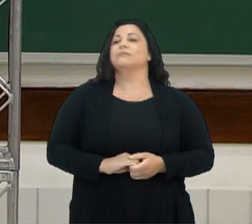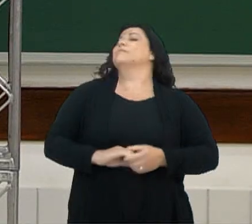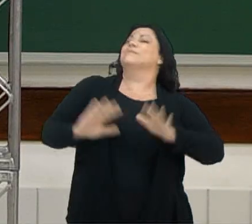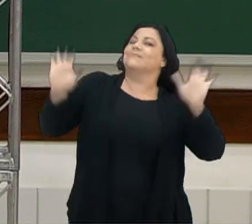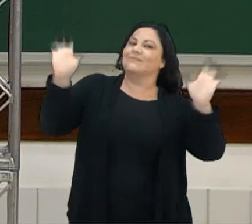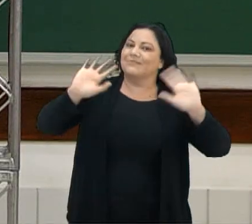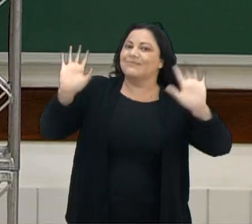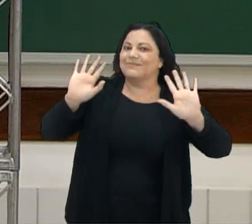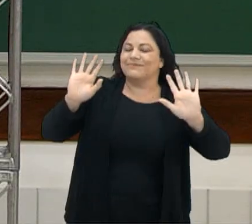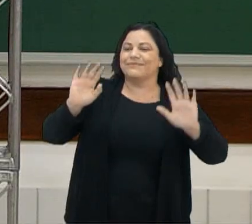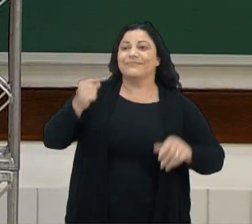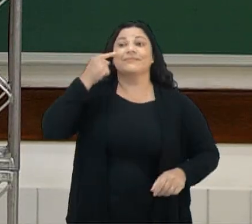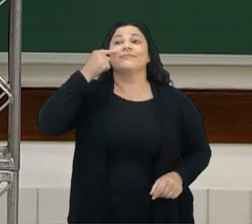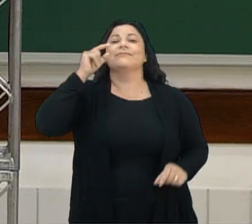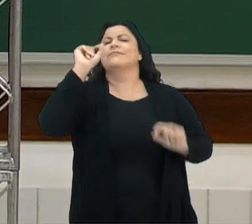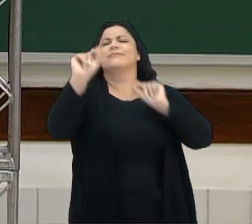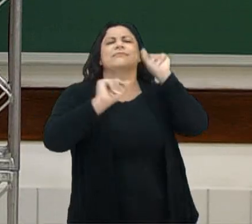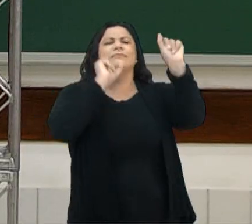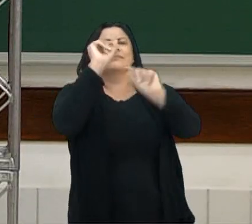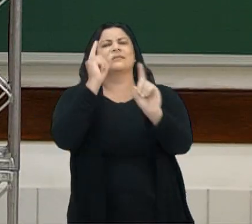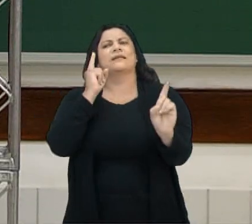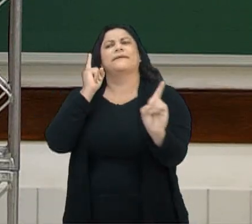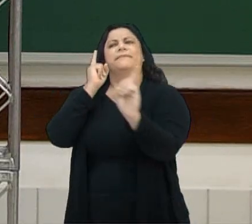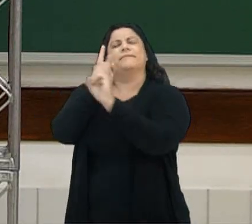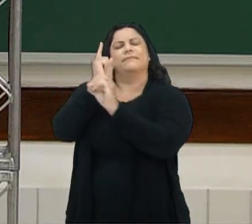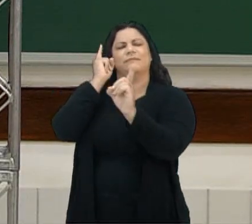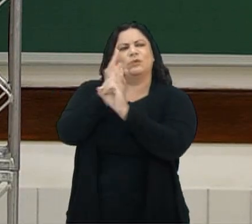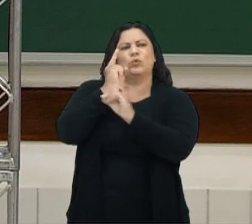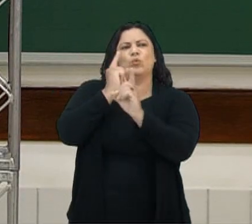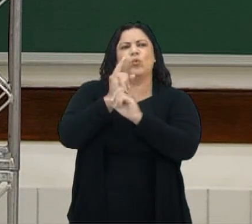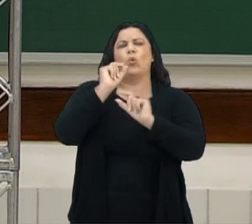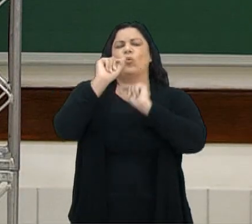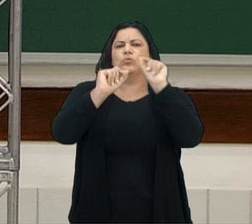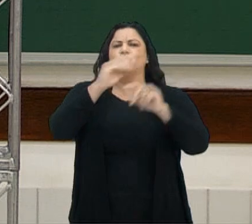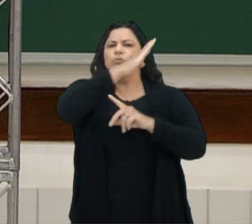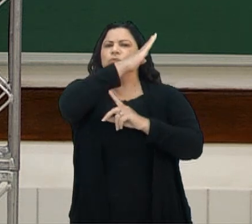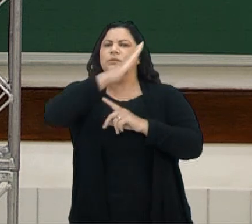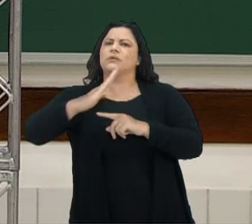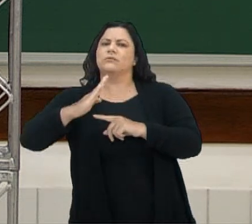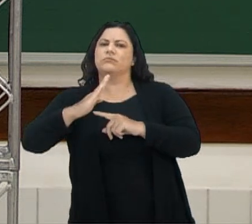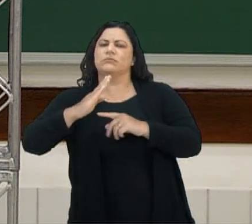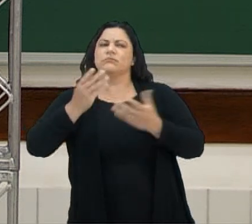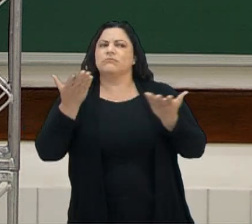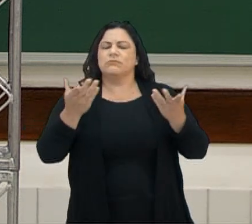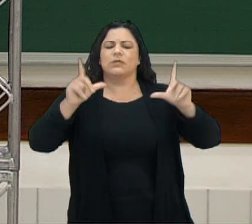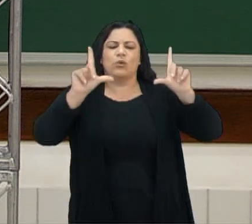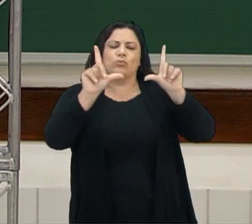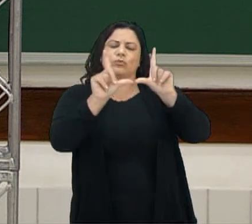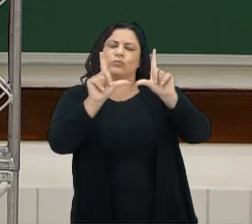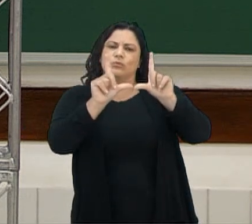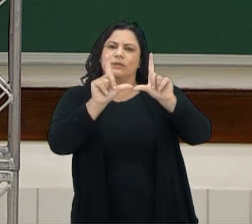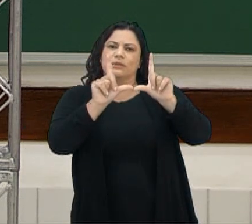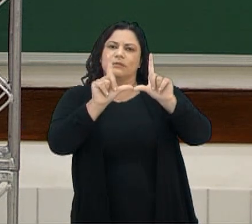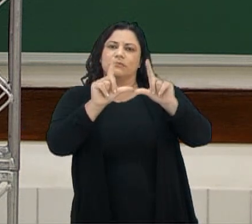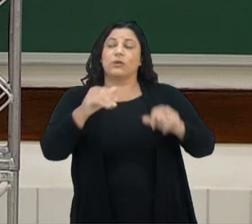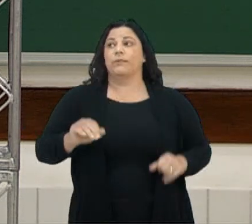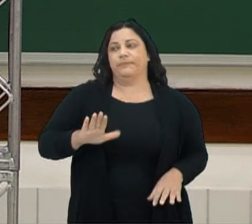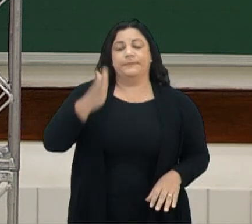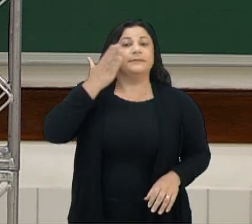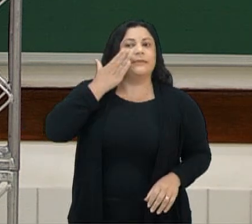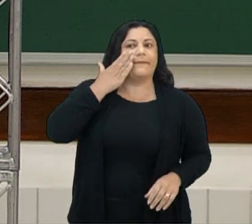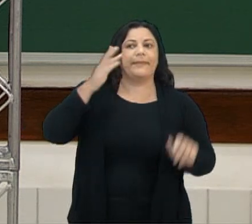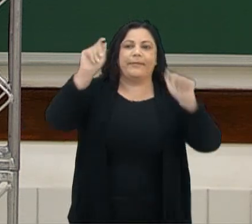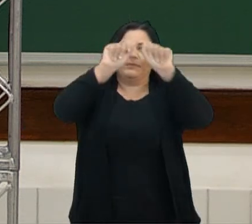lá. Vamos dar uma olhada, então, como que eu encontro a diagonal do quadrado. Bom, primeiramente, nós sabemos que a área de um quadrado é o